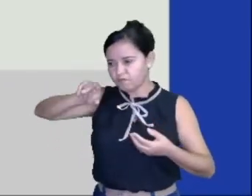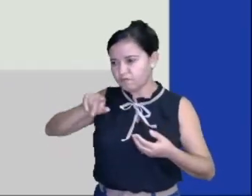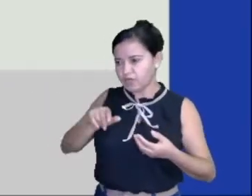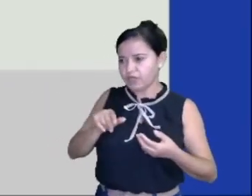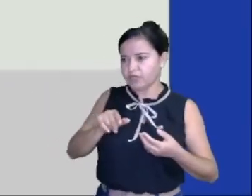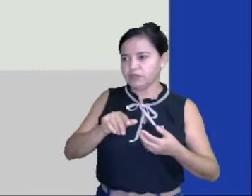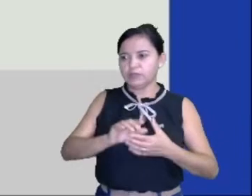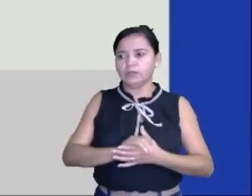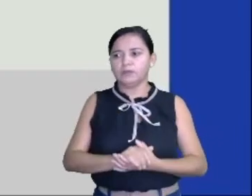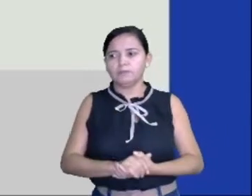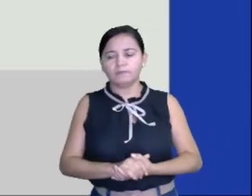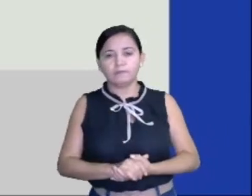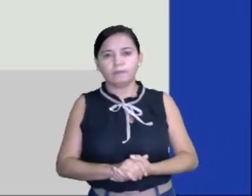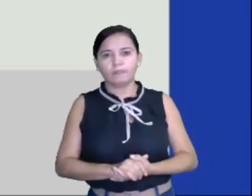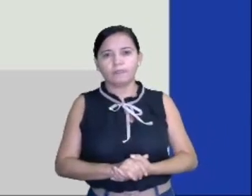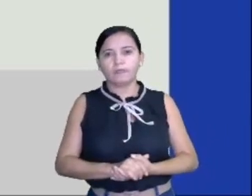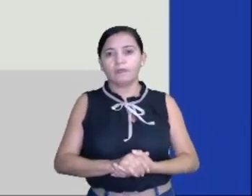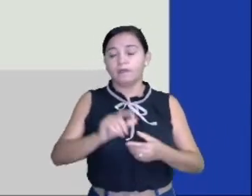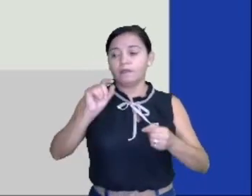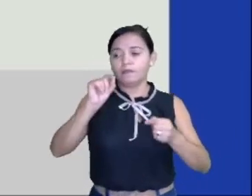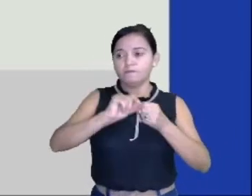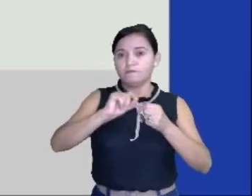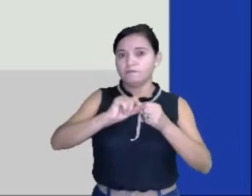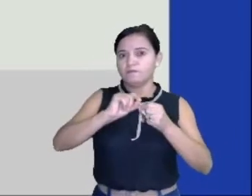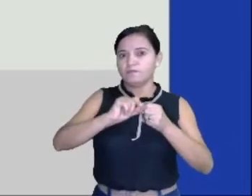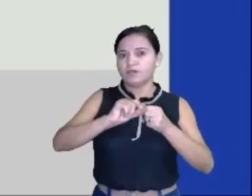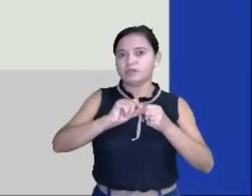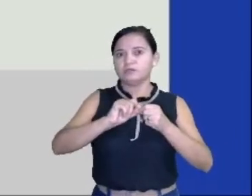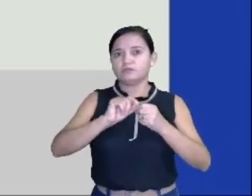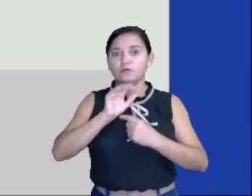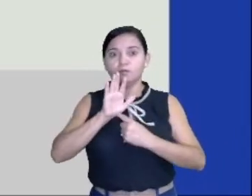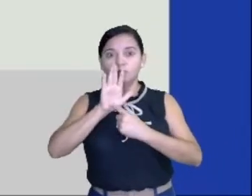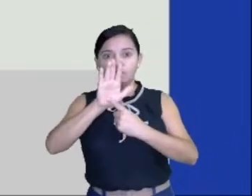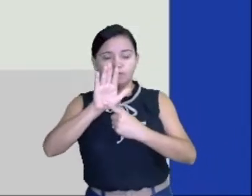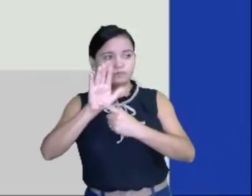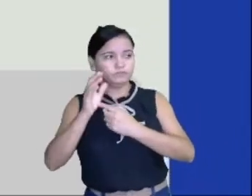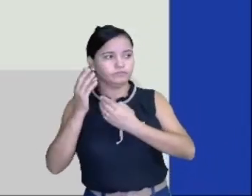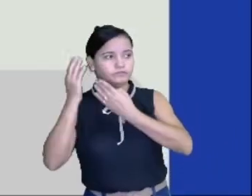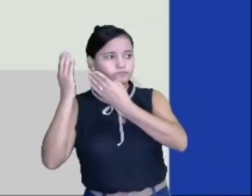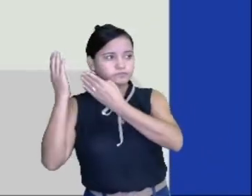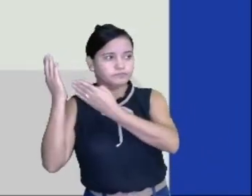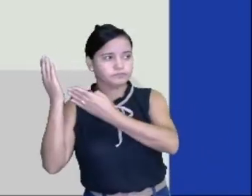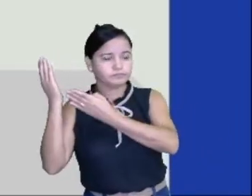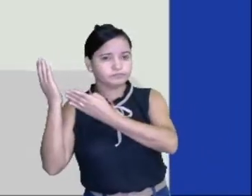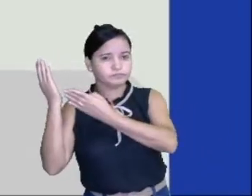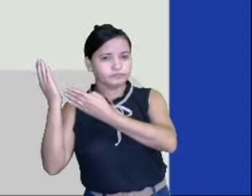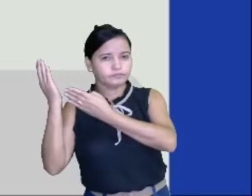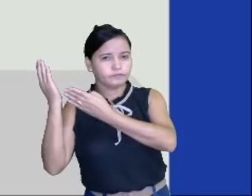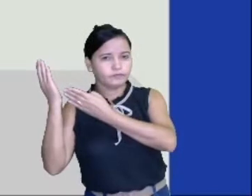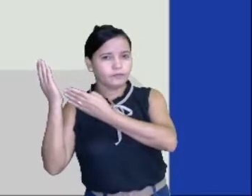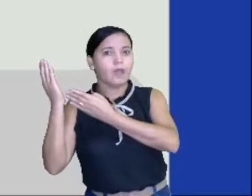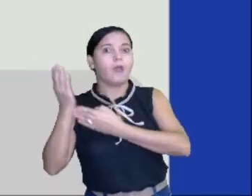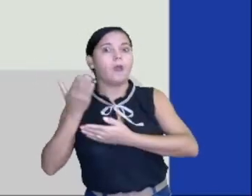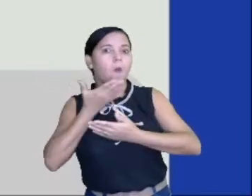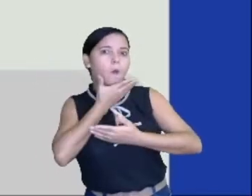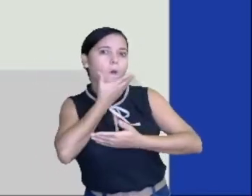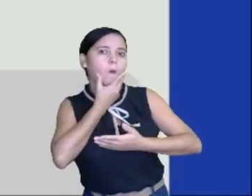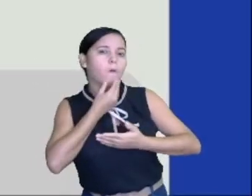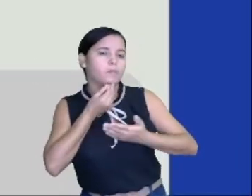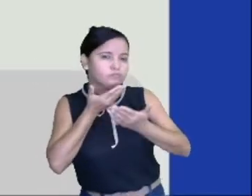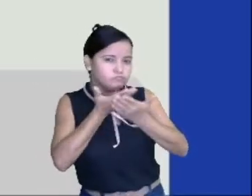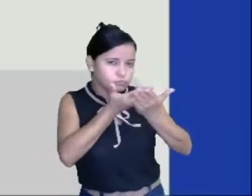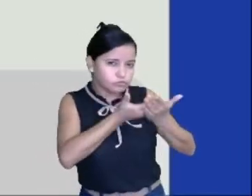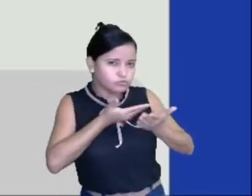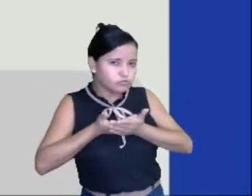aí ele bombardeou uma folha, né? Uma lâmina de ouro, e daí ele percebeu que muito desses raios